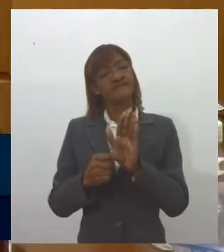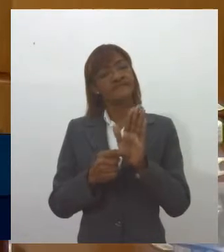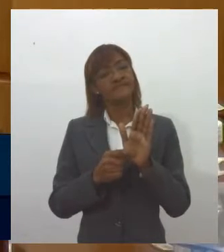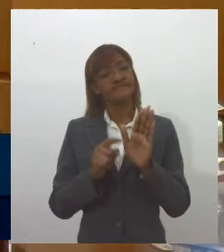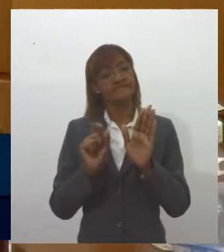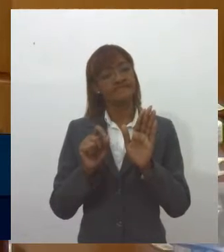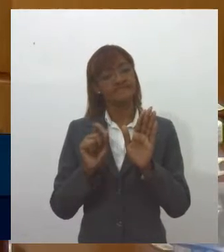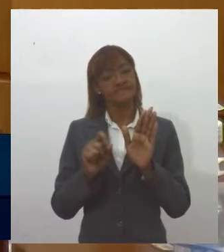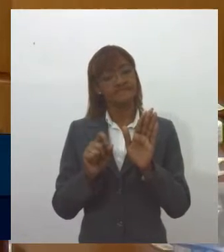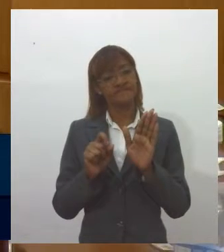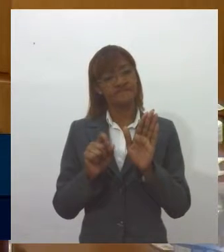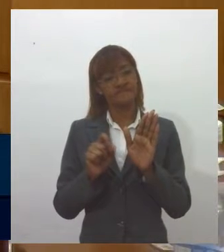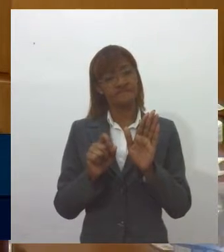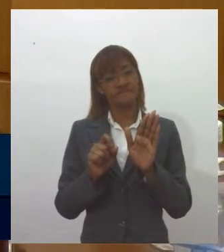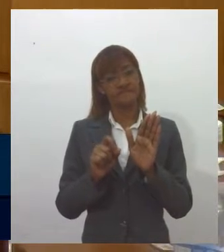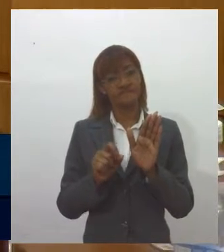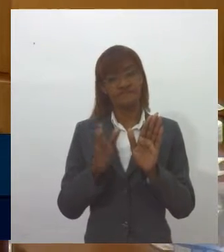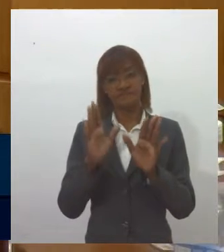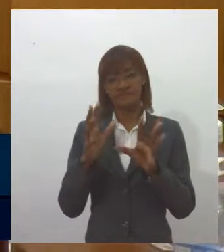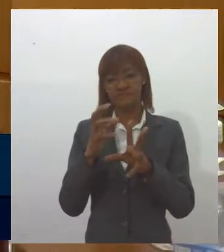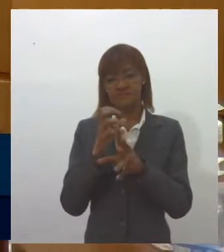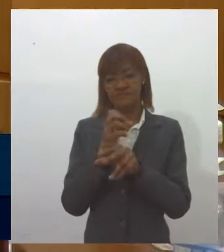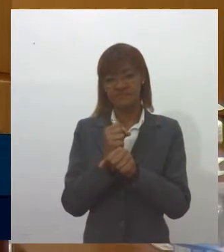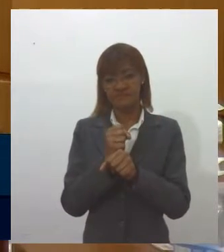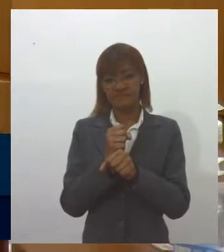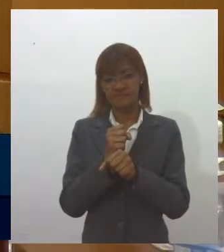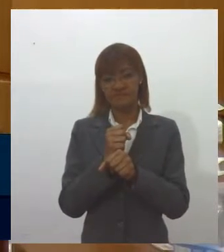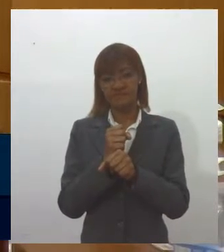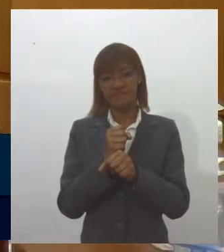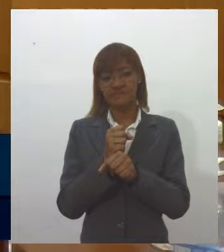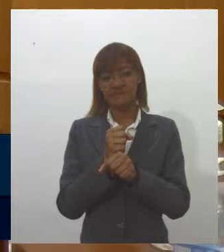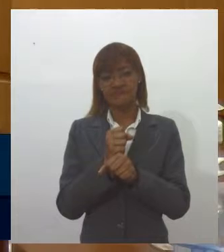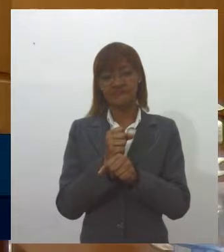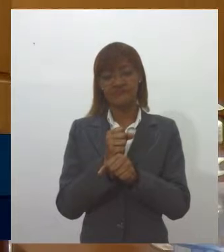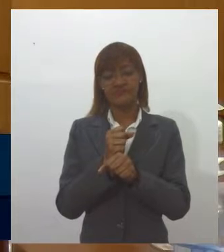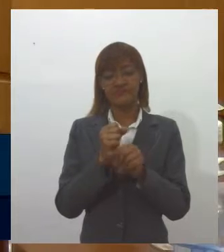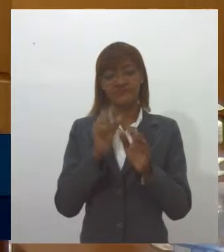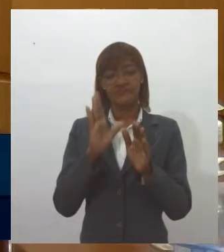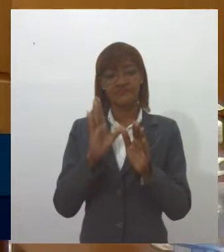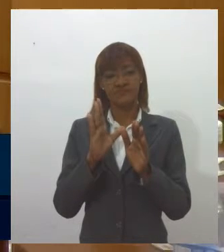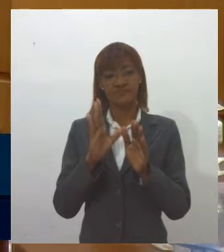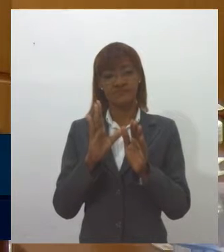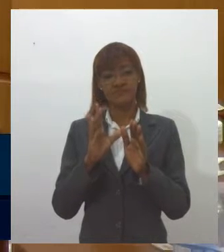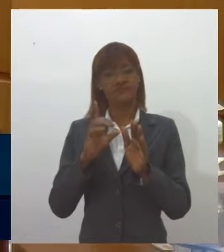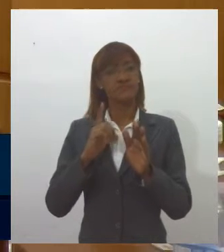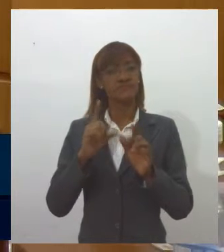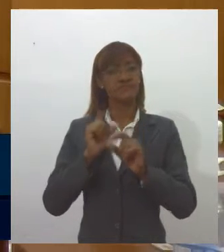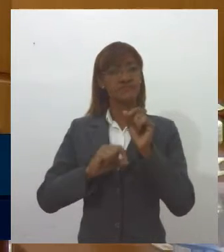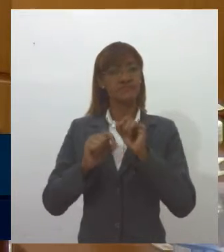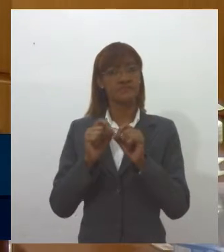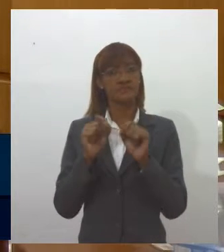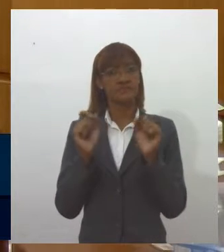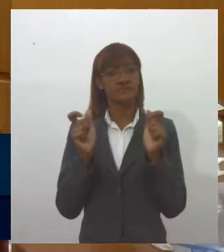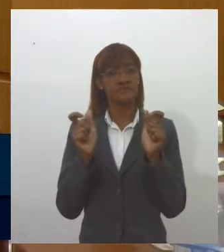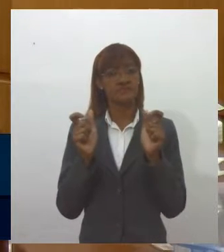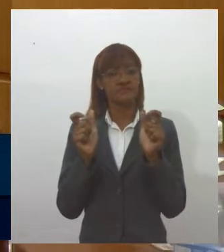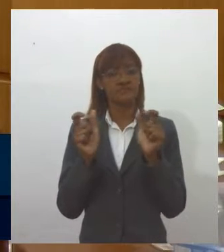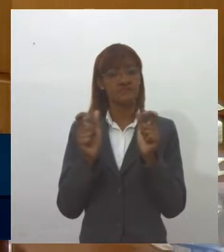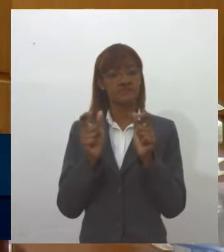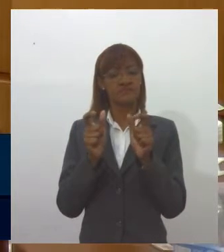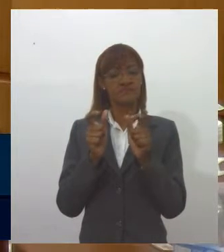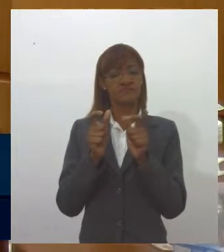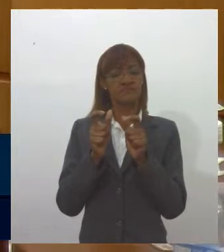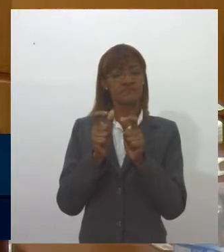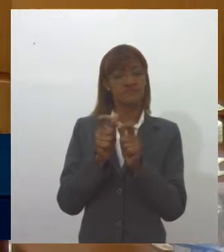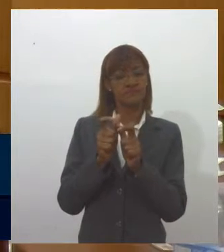vulneráveis. Os dados que foram tabulados dão conta de que houve uma queda na taxa de homicídios, uma queda inclusive elevada,